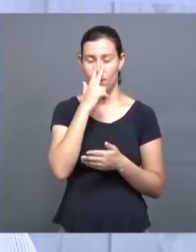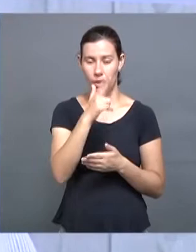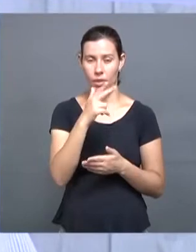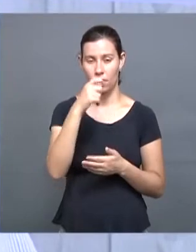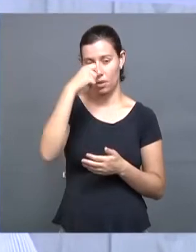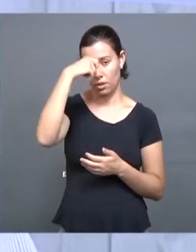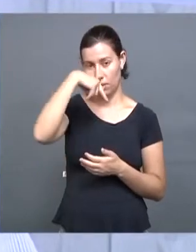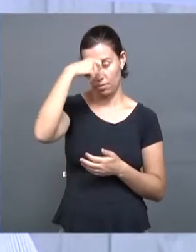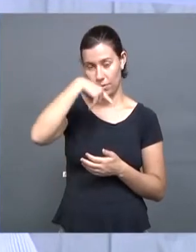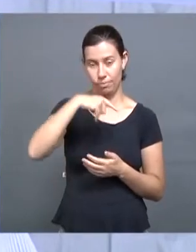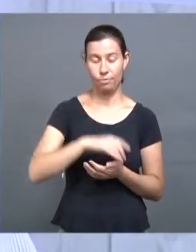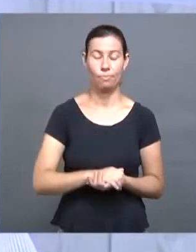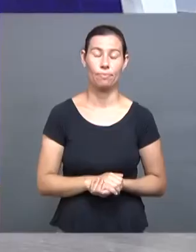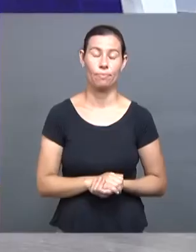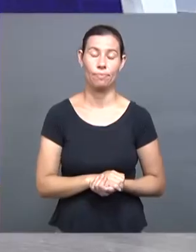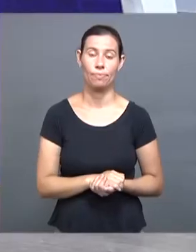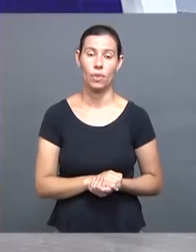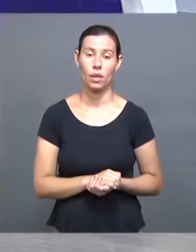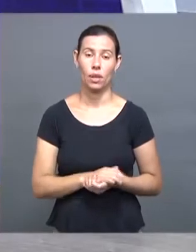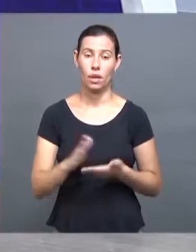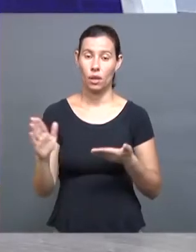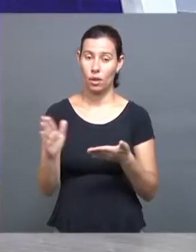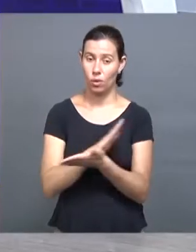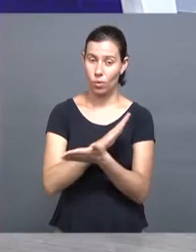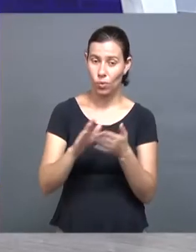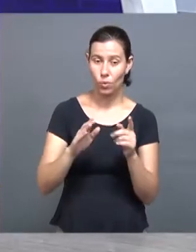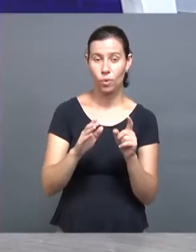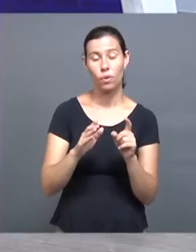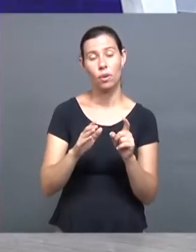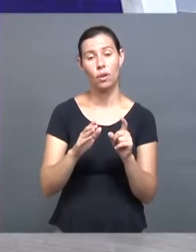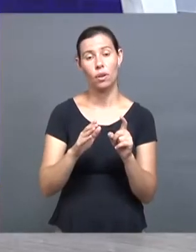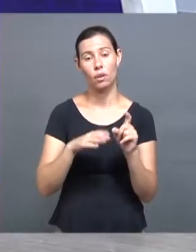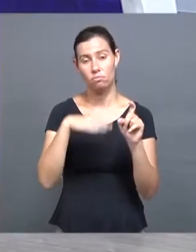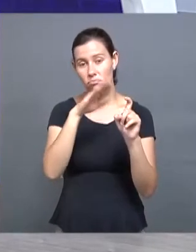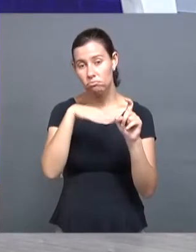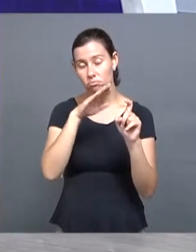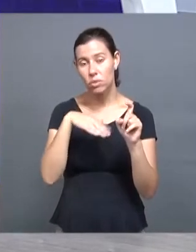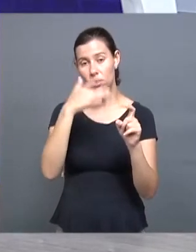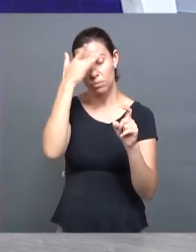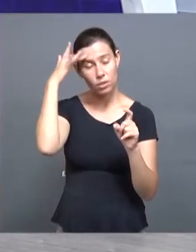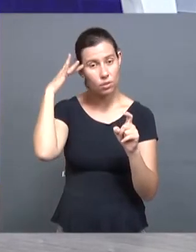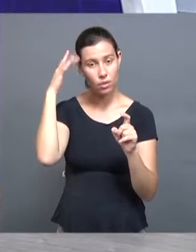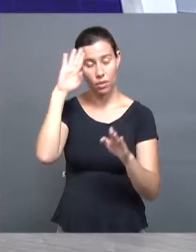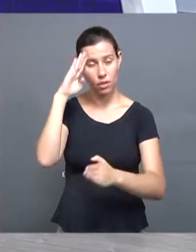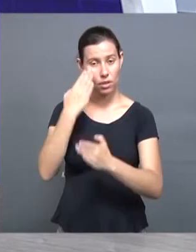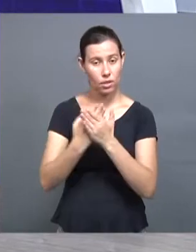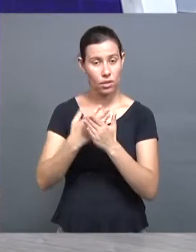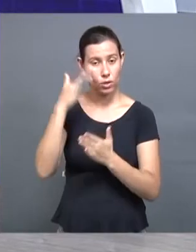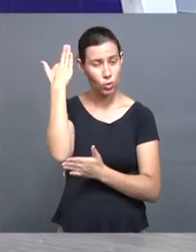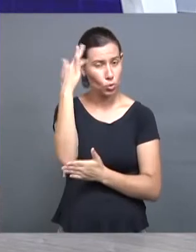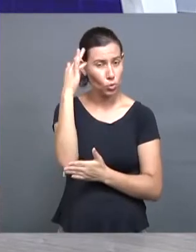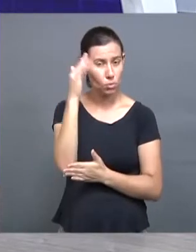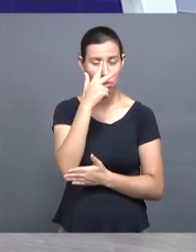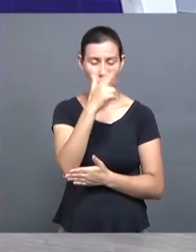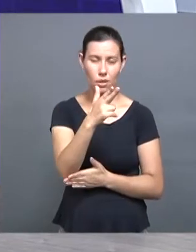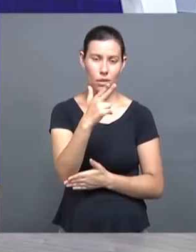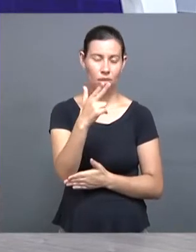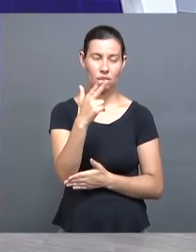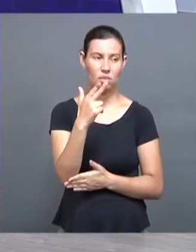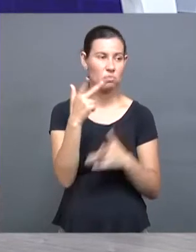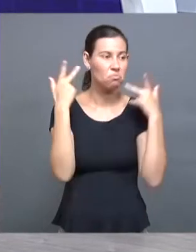resfriado. Existem alguns mitos, né, associados à dor de cabeça, por ser uma doença tão comum e